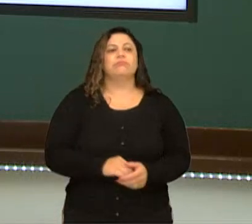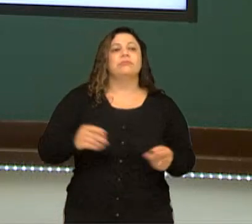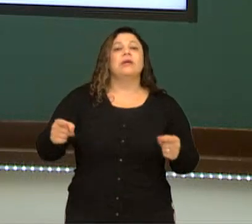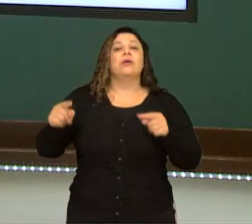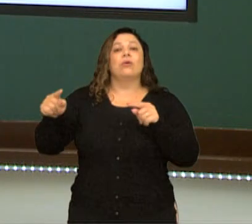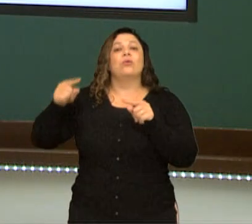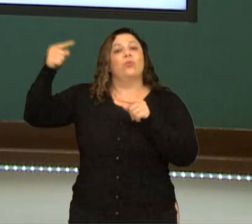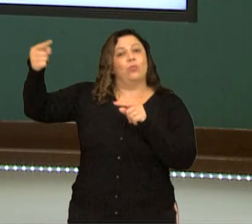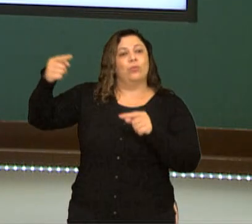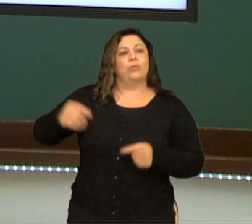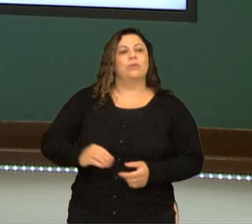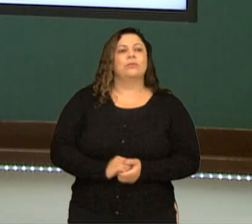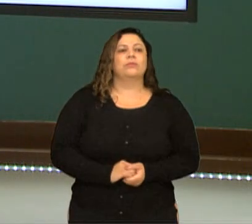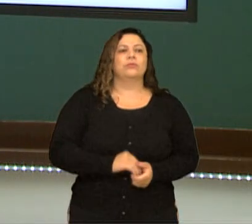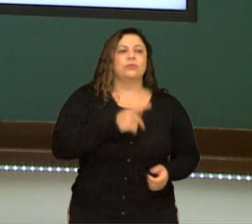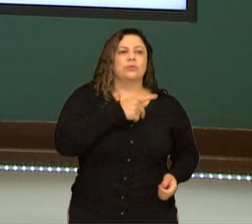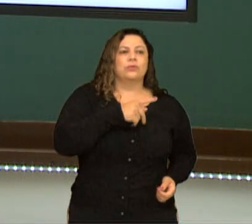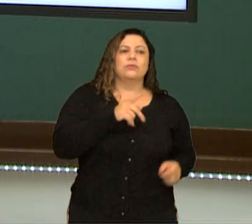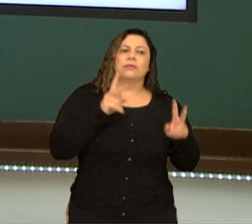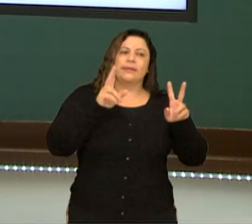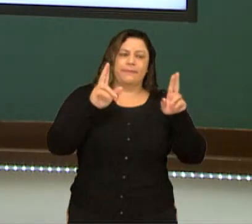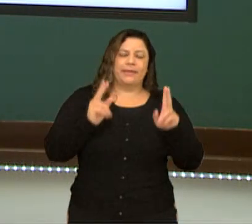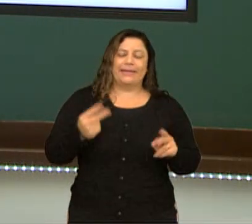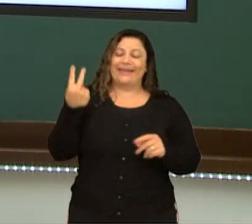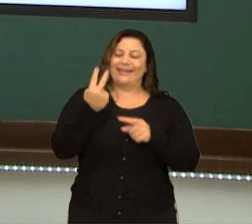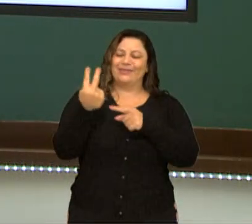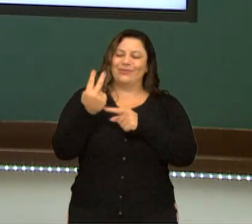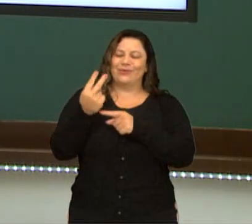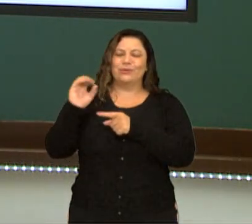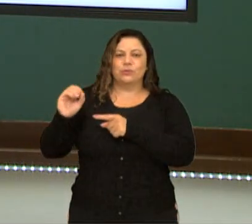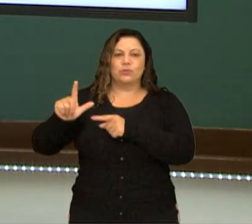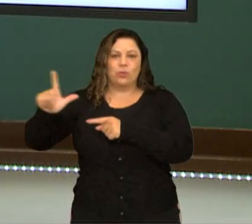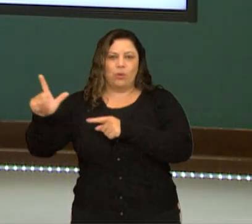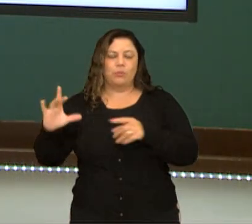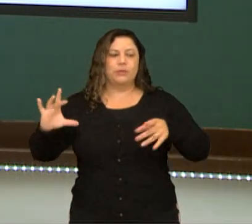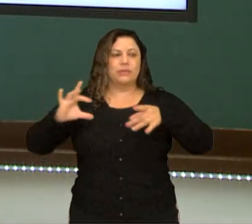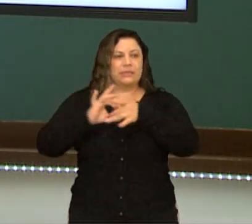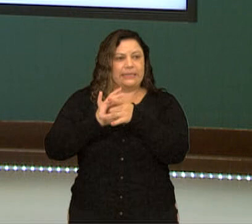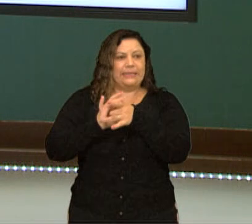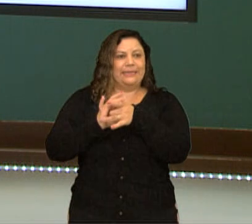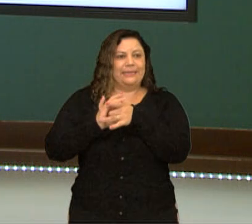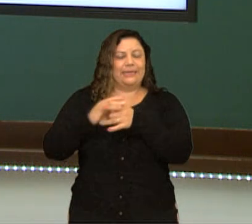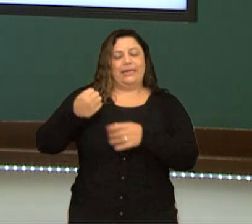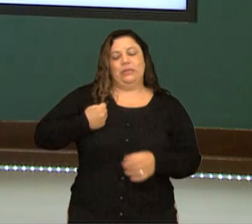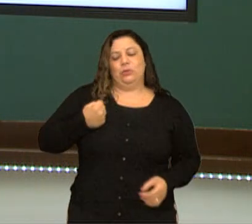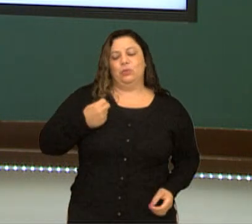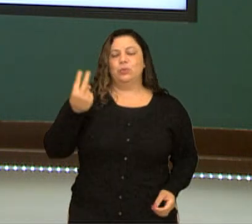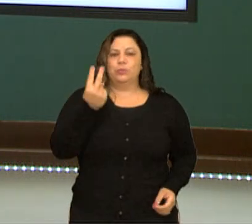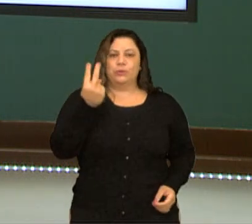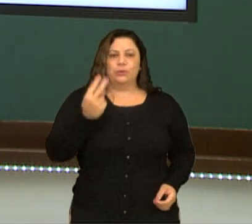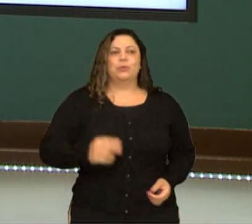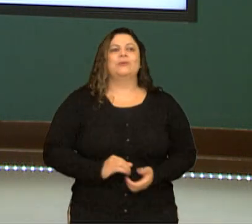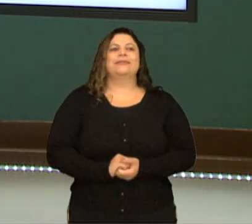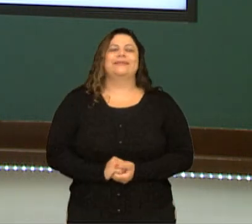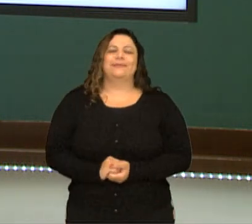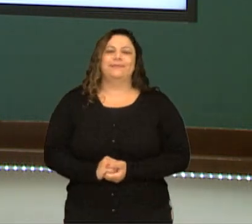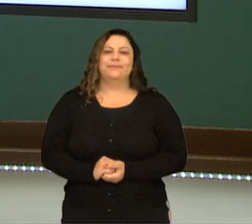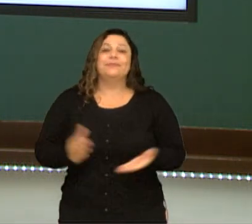está no carbono número 1, e 2 ol, porque o OH está ligado no carbono número 2. Muito